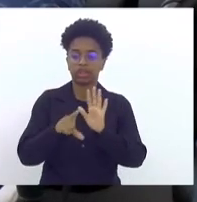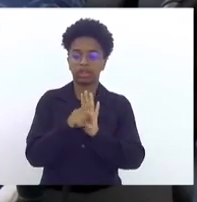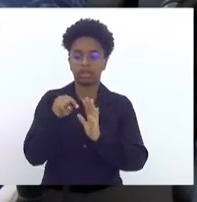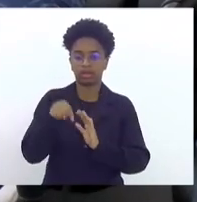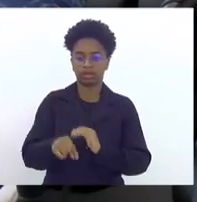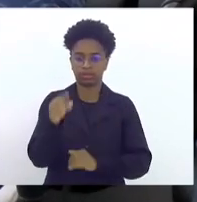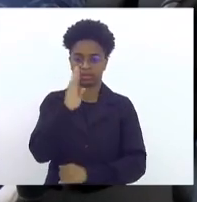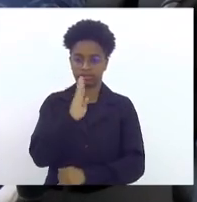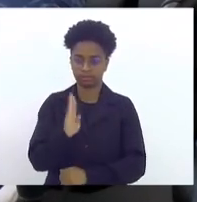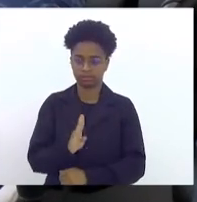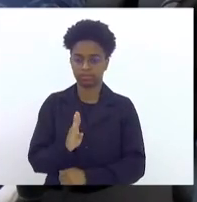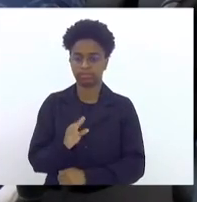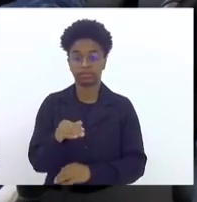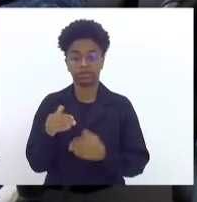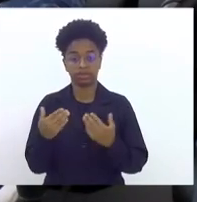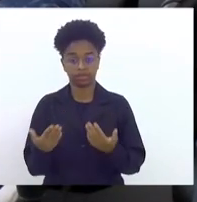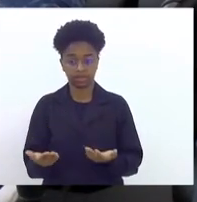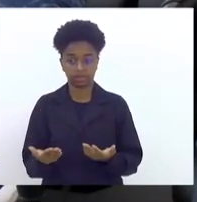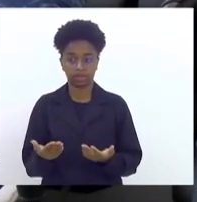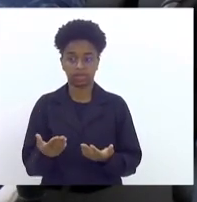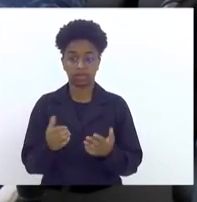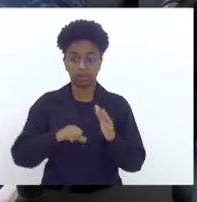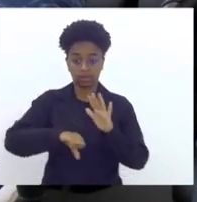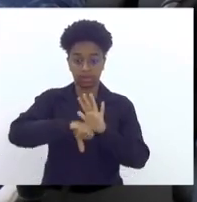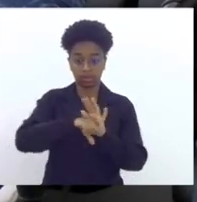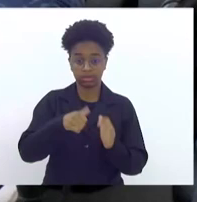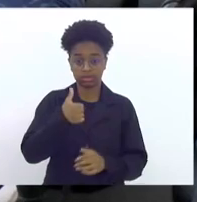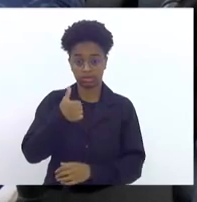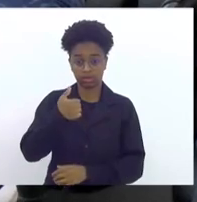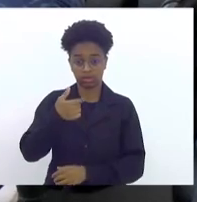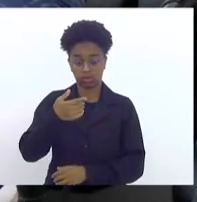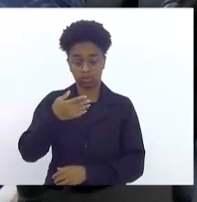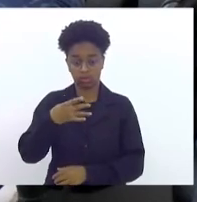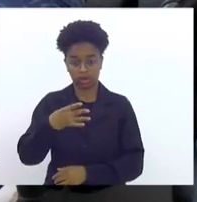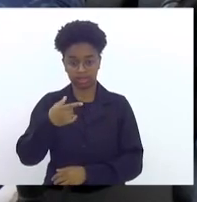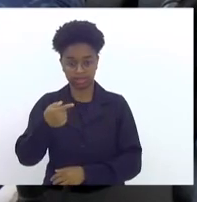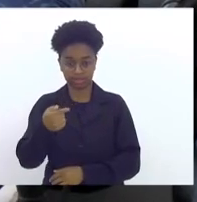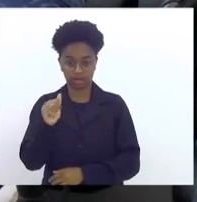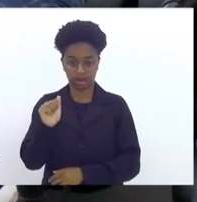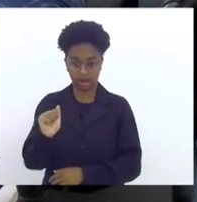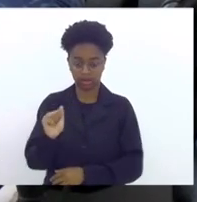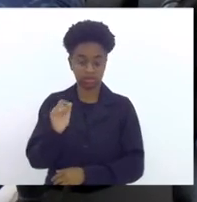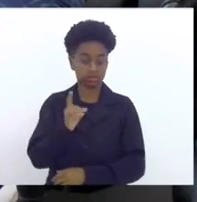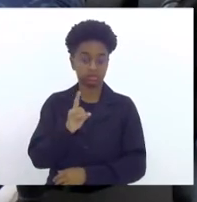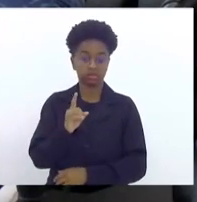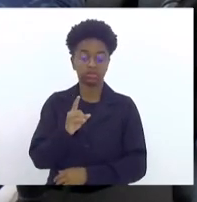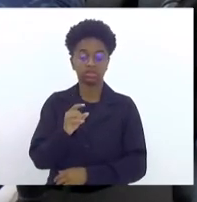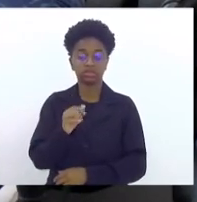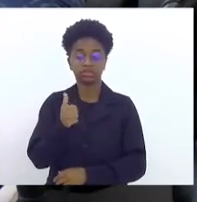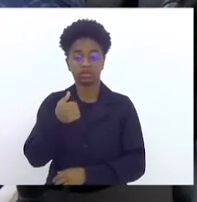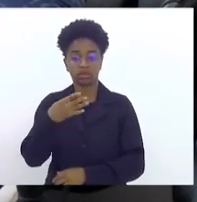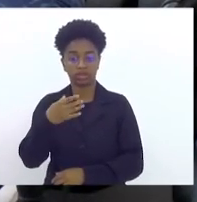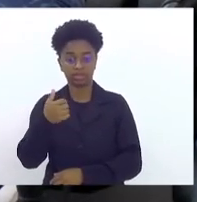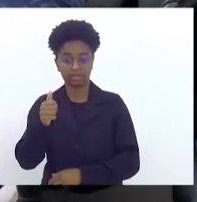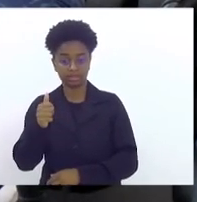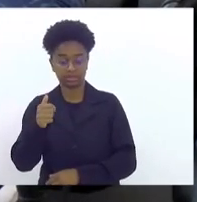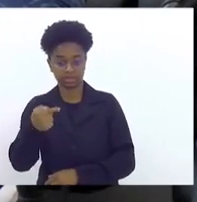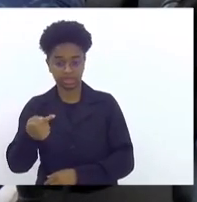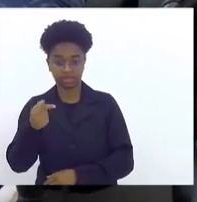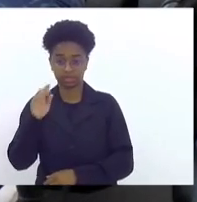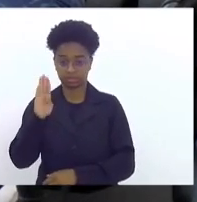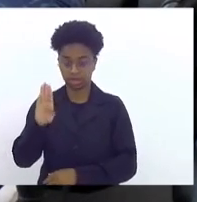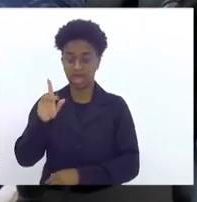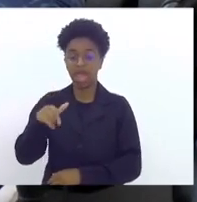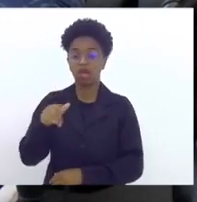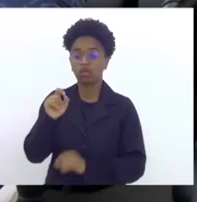Então nesse crime 147 a b desculpe porque o 147 a também tem o mesmo problema que é do estoque que